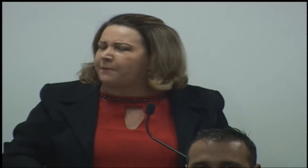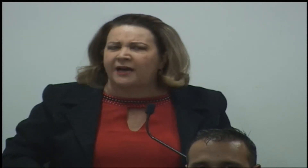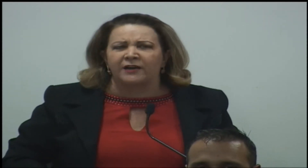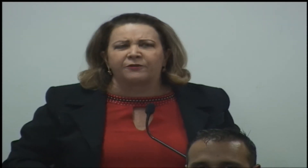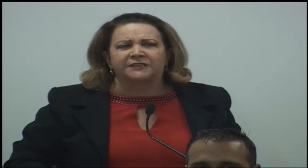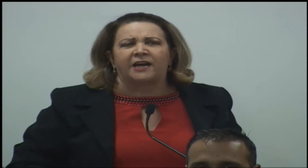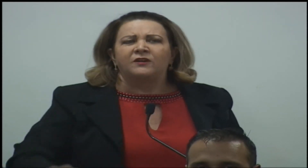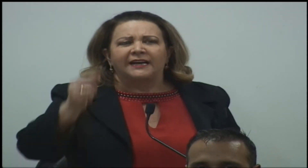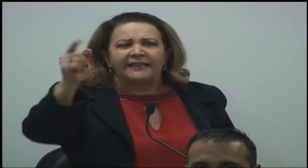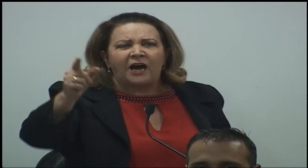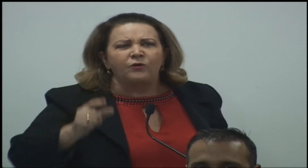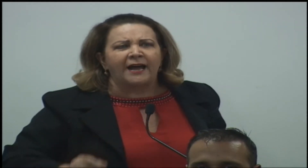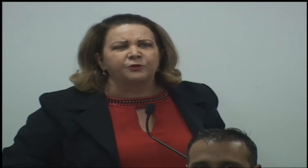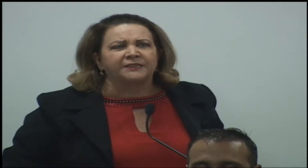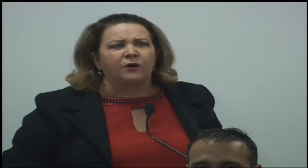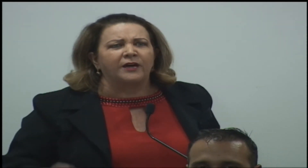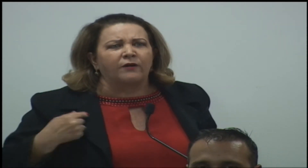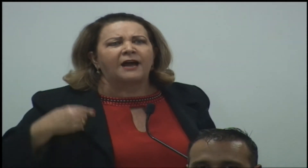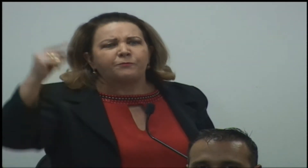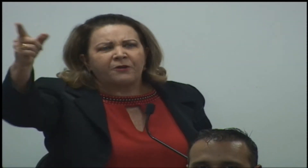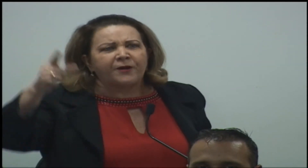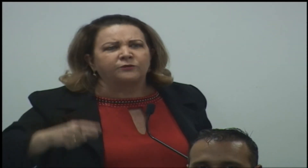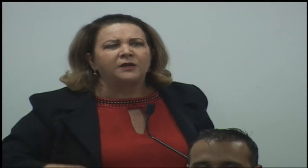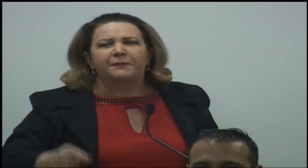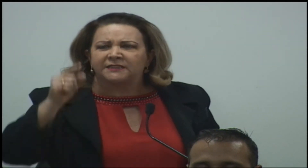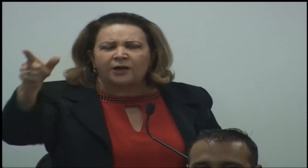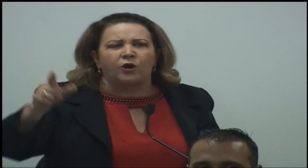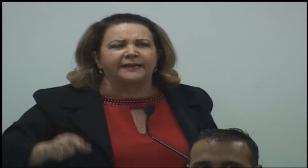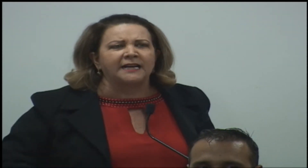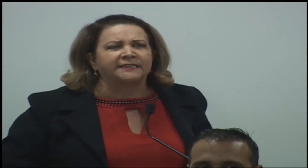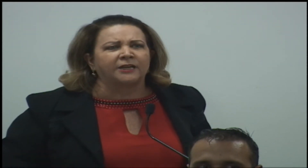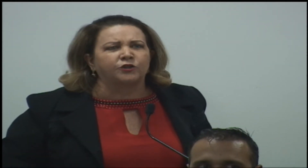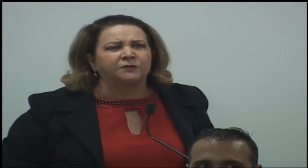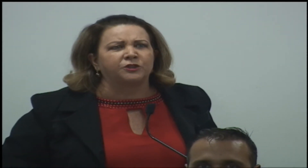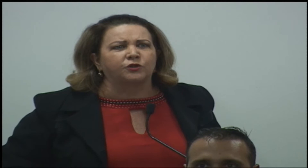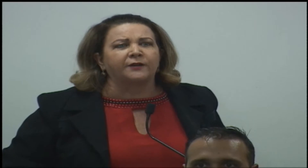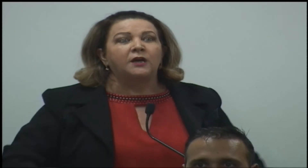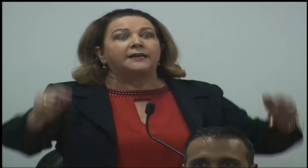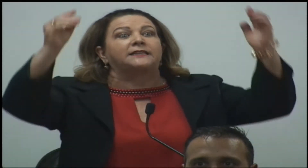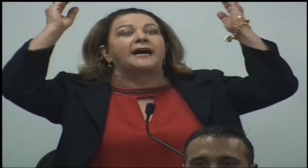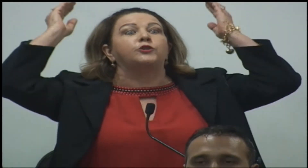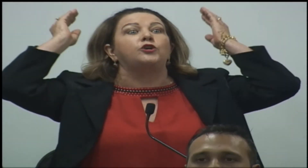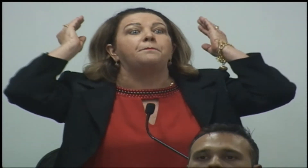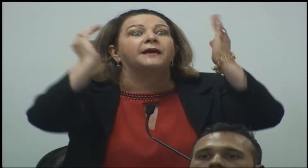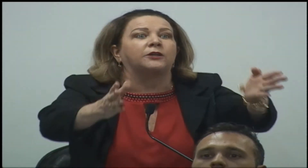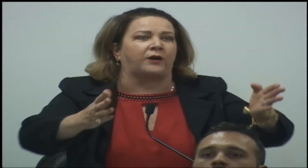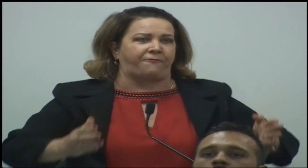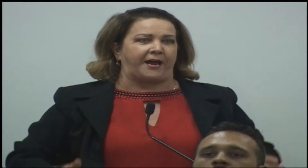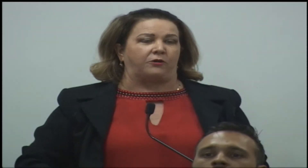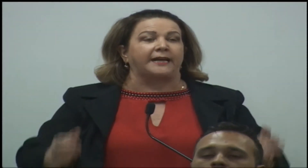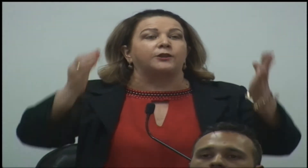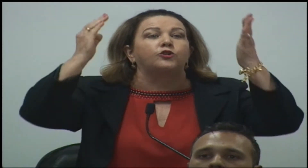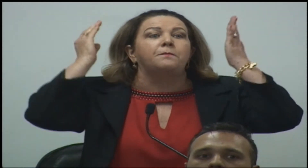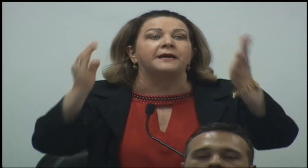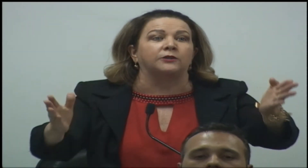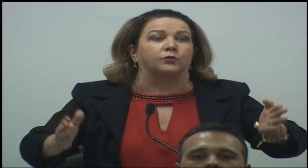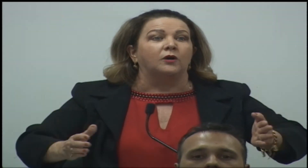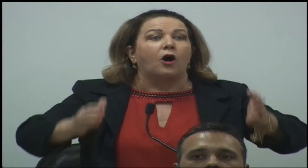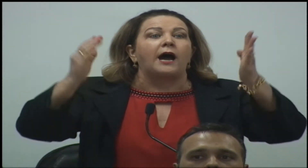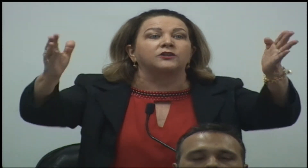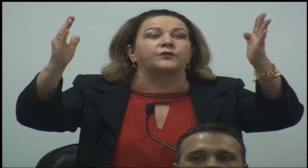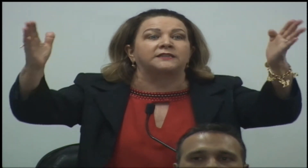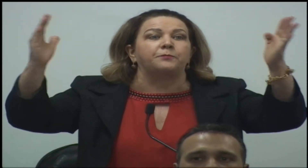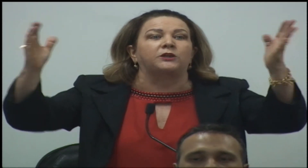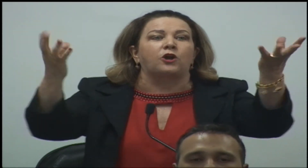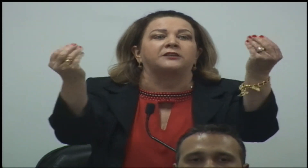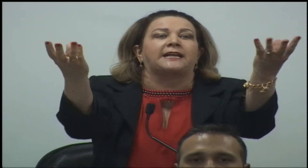meu trabalho eu levo a sério. Cada um leva o seu. Eu levo o prefeito, precisa acordar esse ano de 2018, que tá dormindo, Rafael. Tá dormindo.